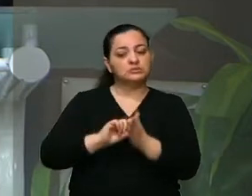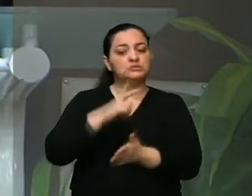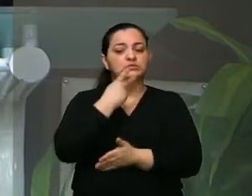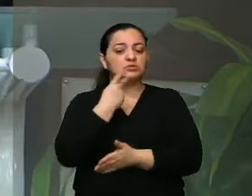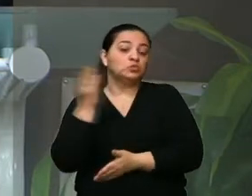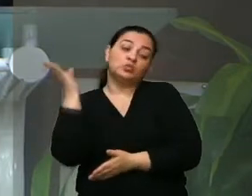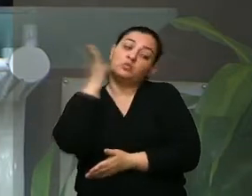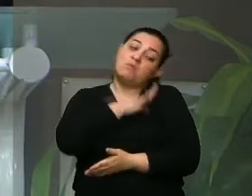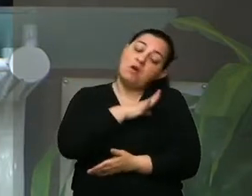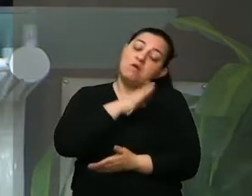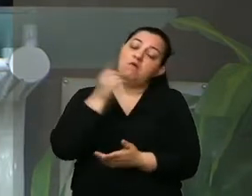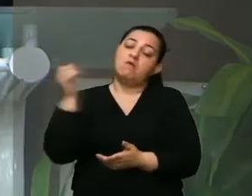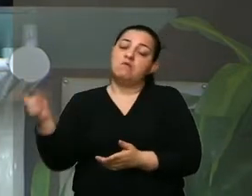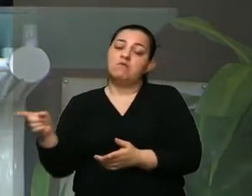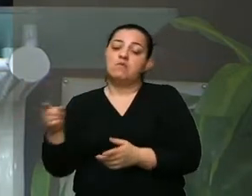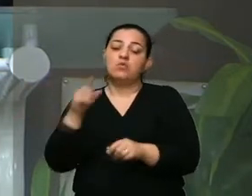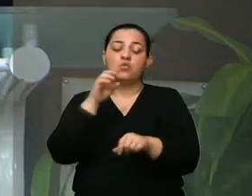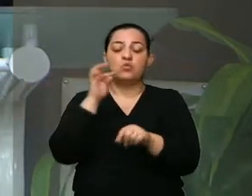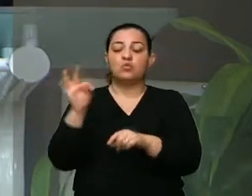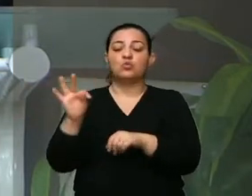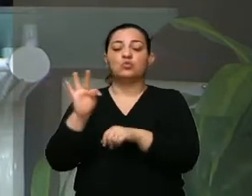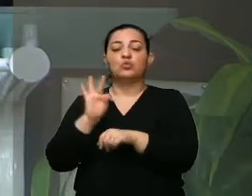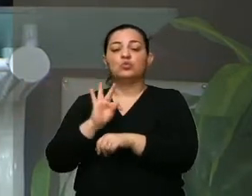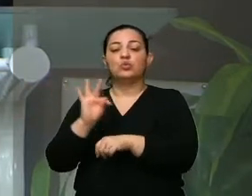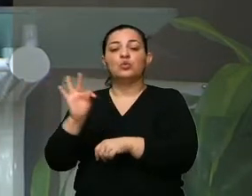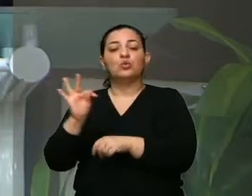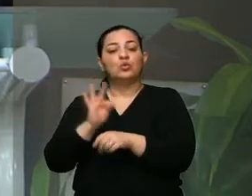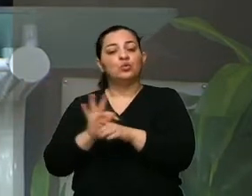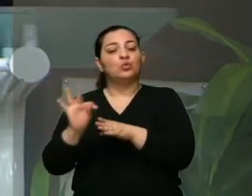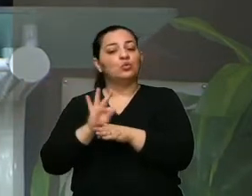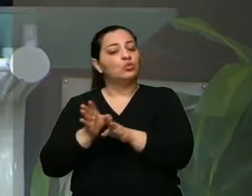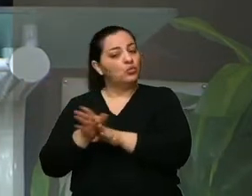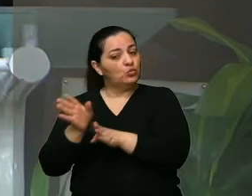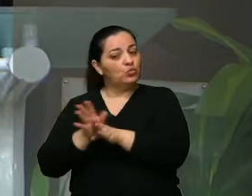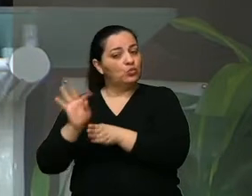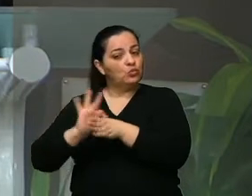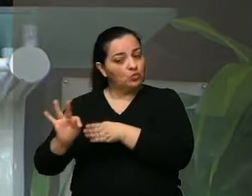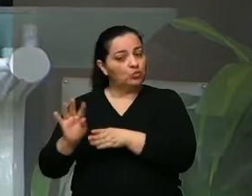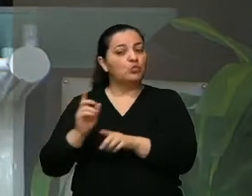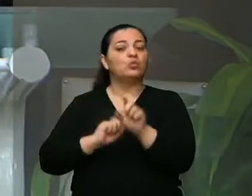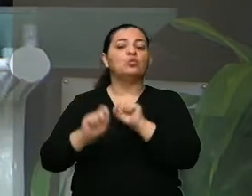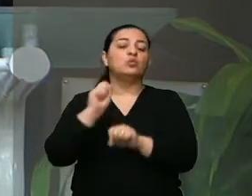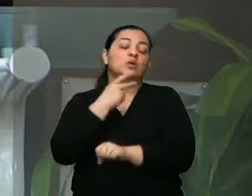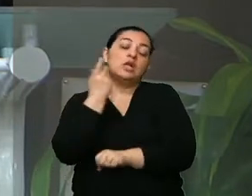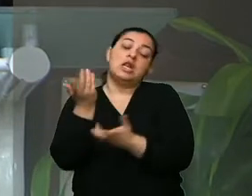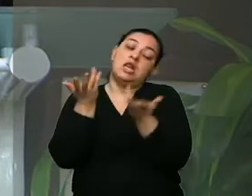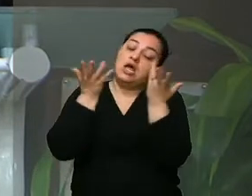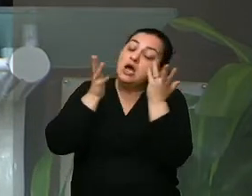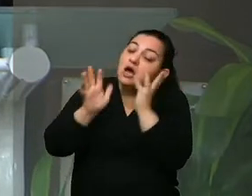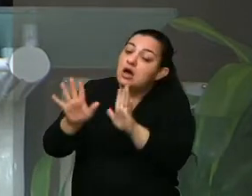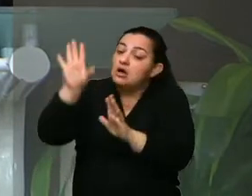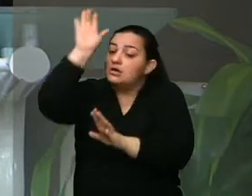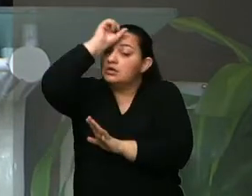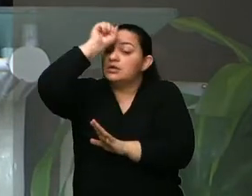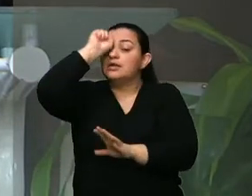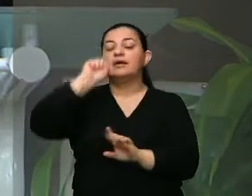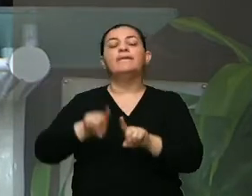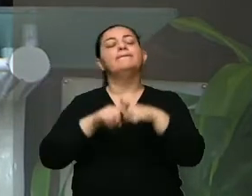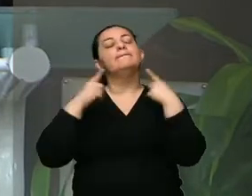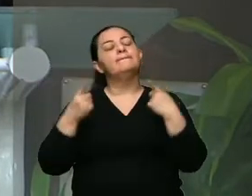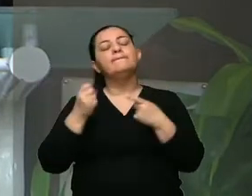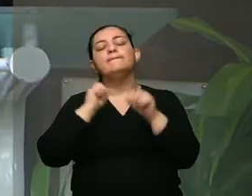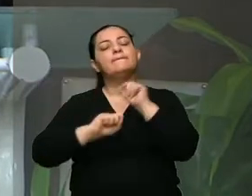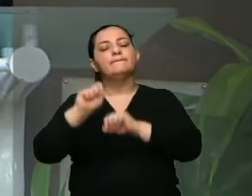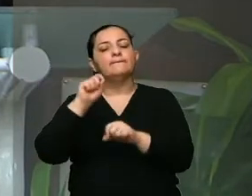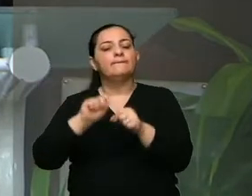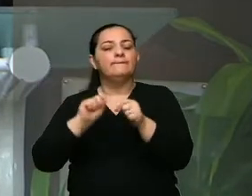mal a páscoa eo tutor dizia assim olha pai ele não quer aprender mas o que seria se ele fosse um bom rapaz